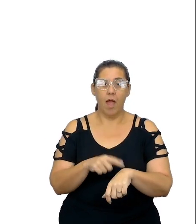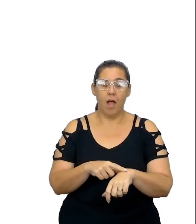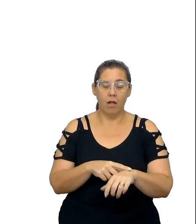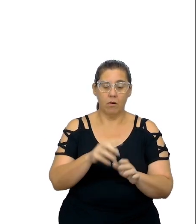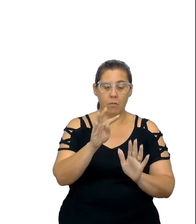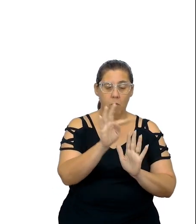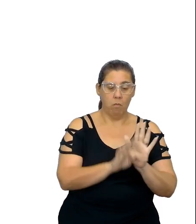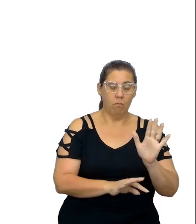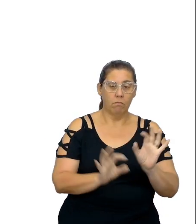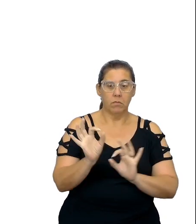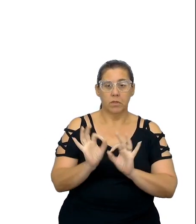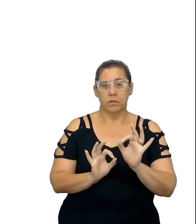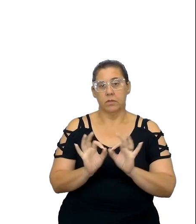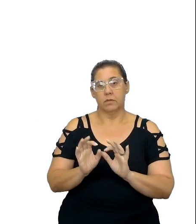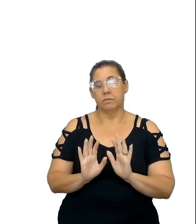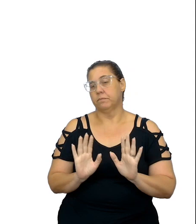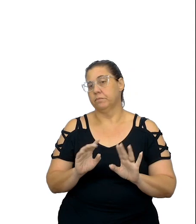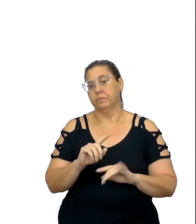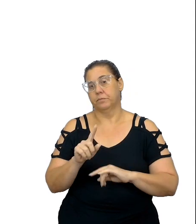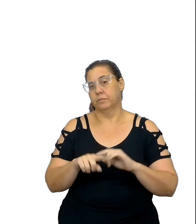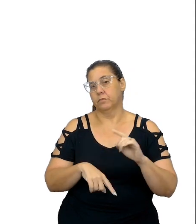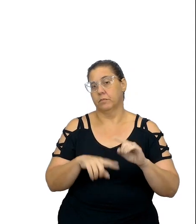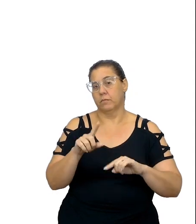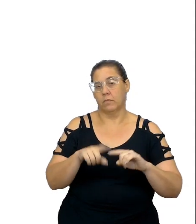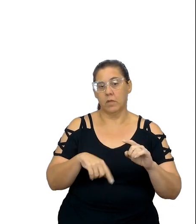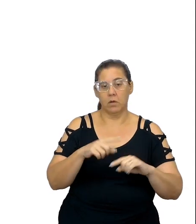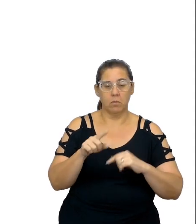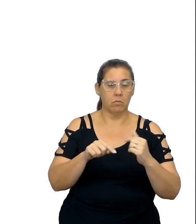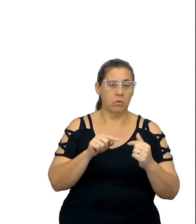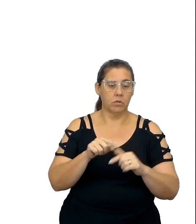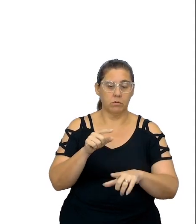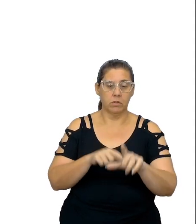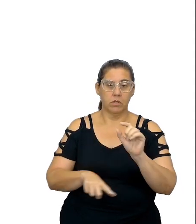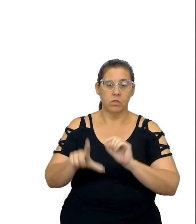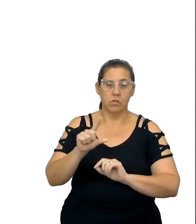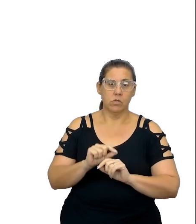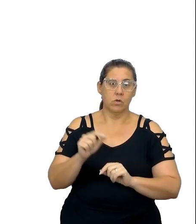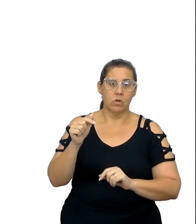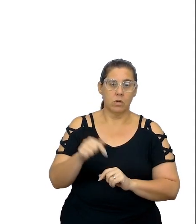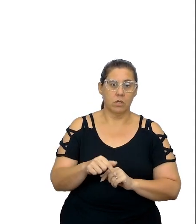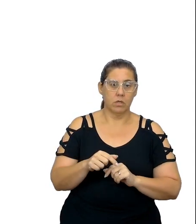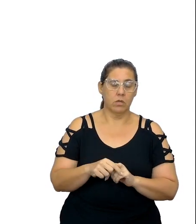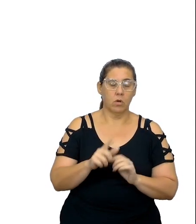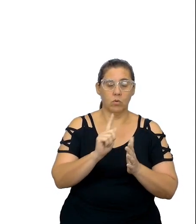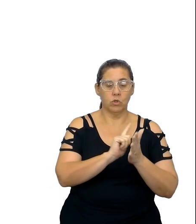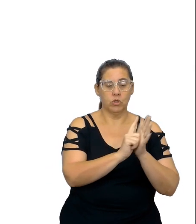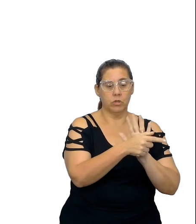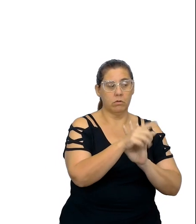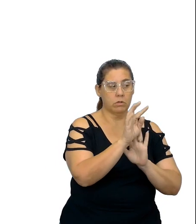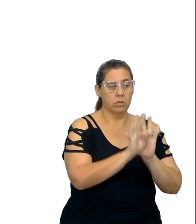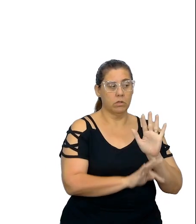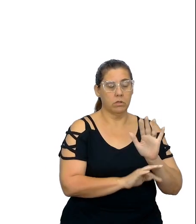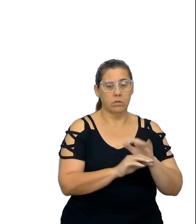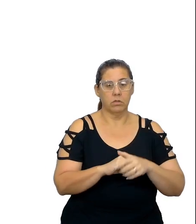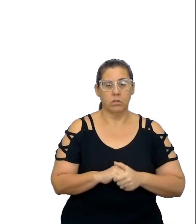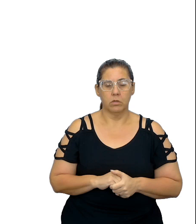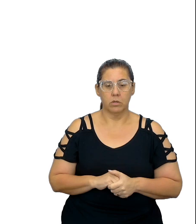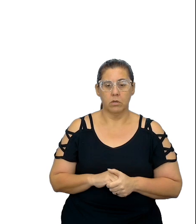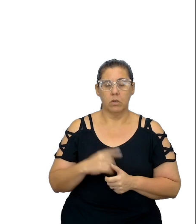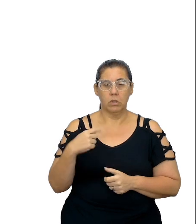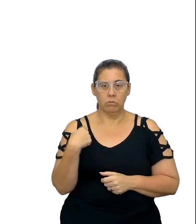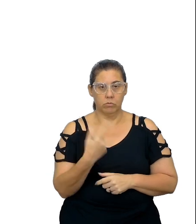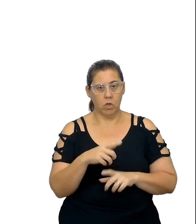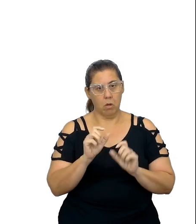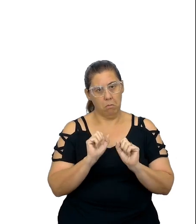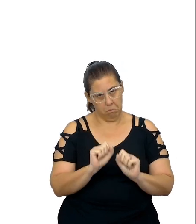texto, mas ele não foi objeto, né, da nossa seleção aqui como gênero textual. O que nós